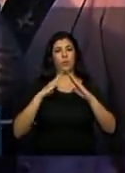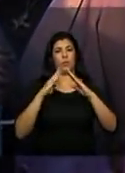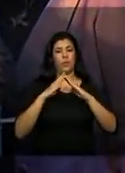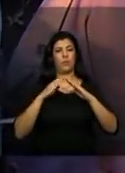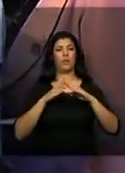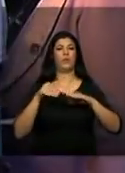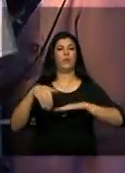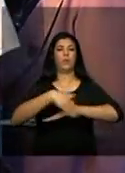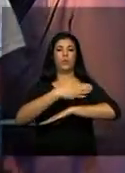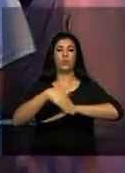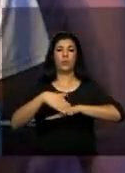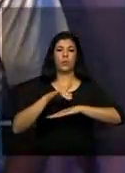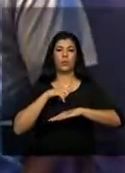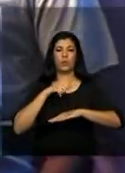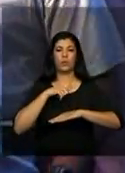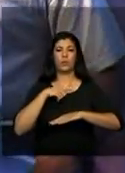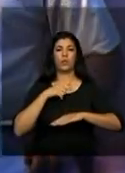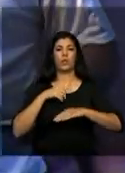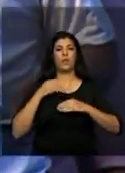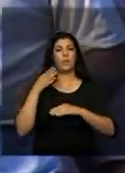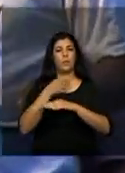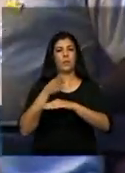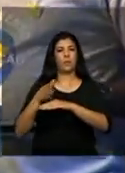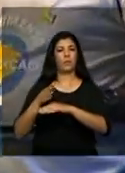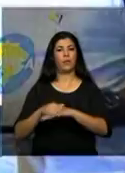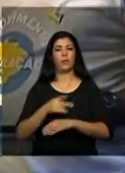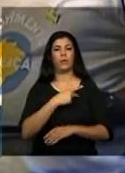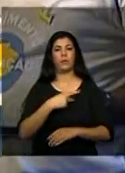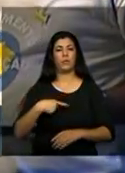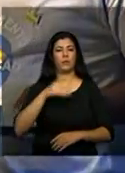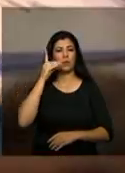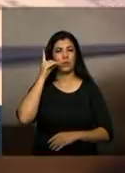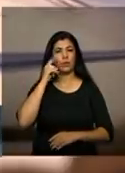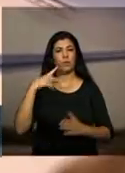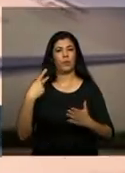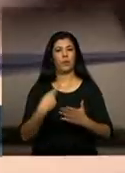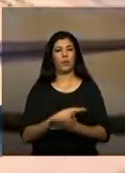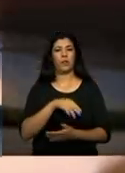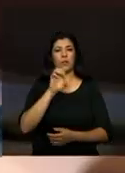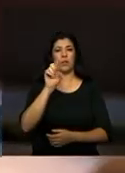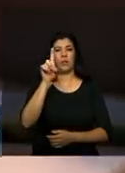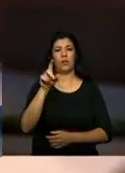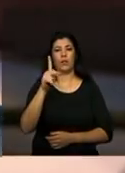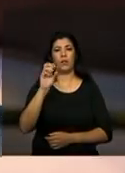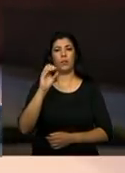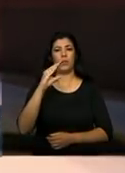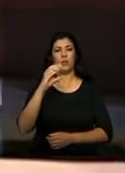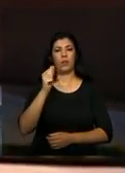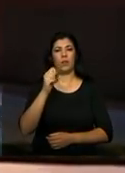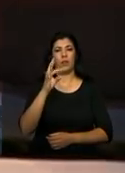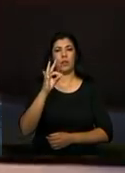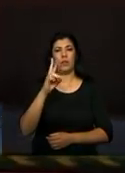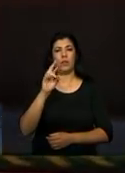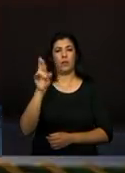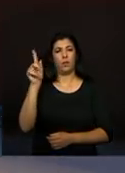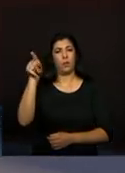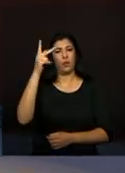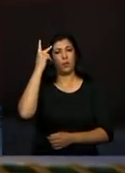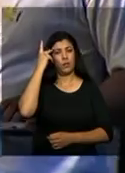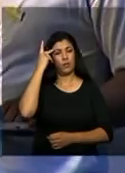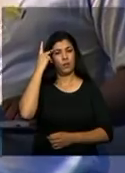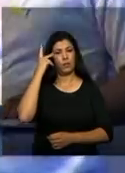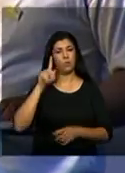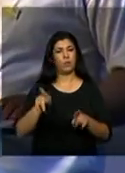participação da presidenta Dilma Rousseff e é realizado durante a Expo Catadores em São Paulo. Neste momento está sendo realizada